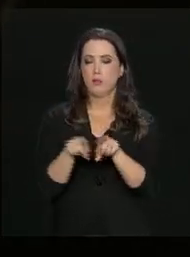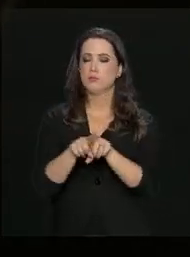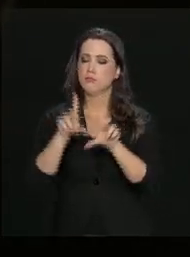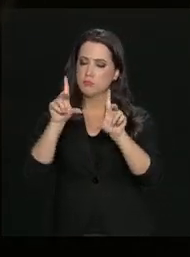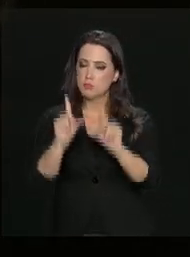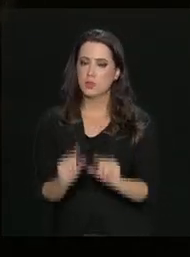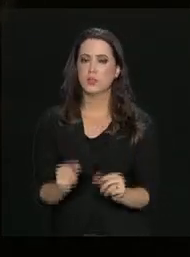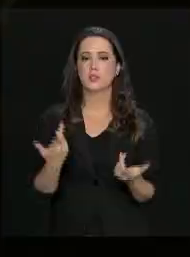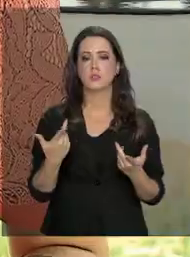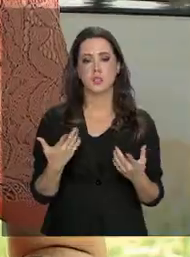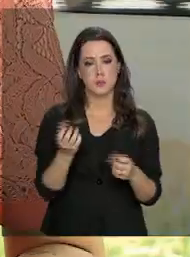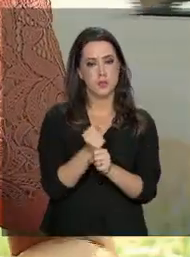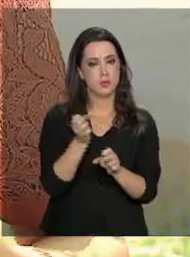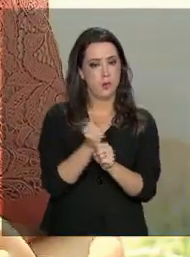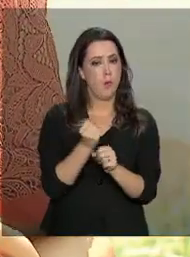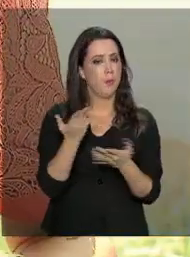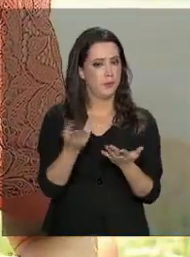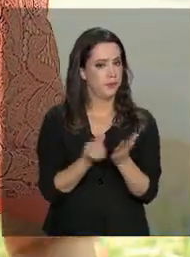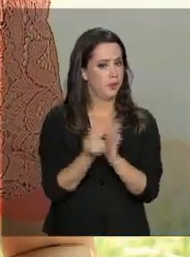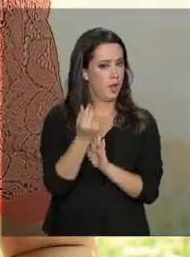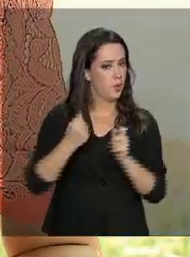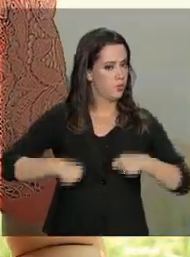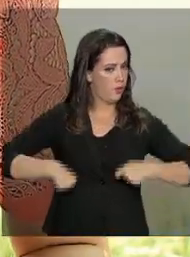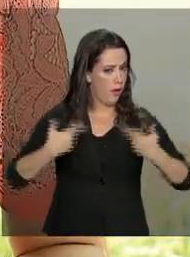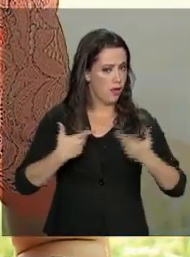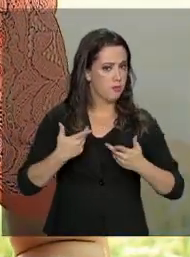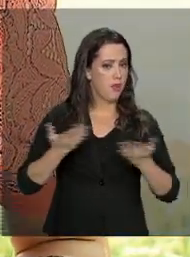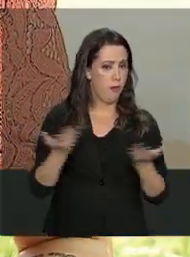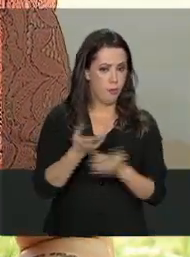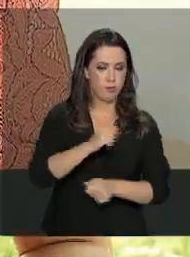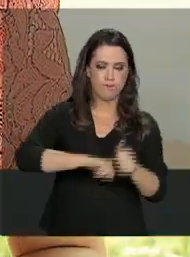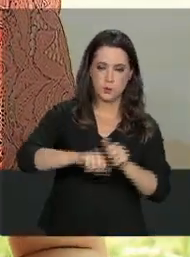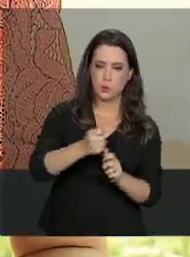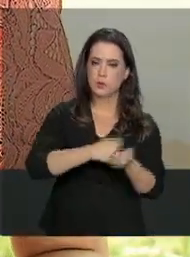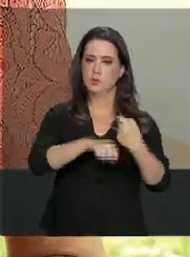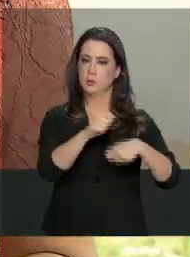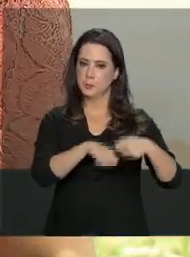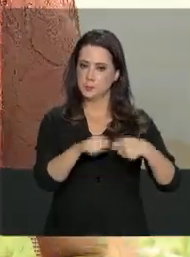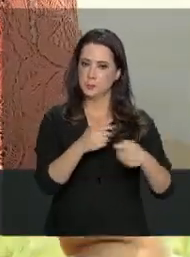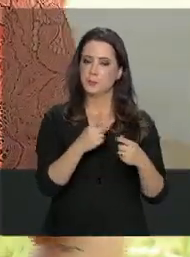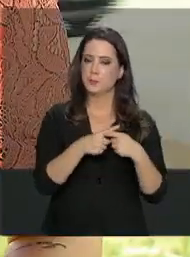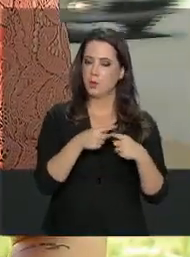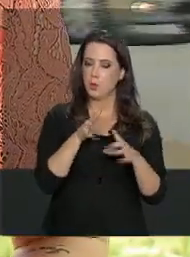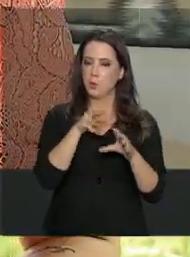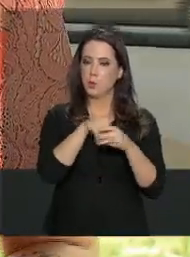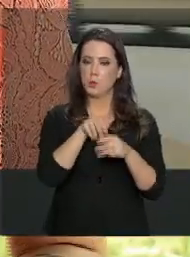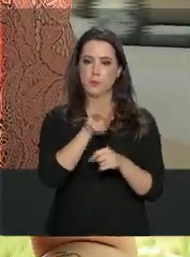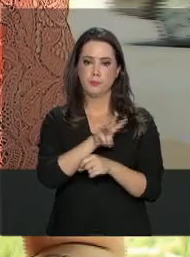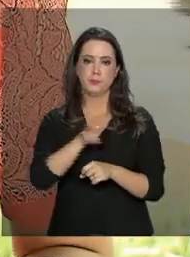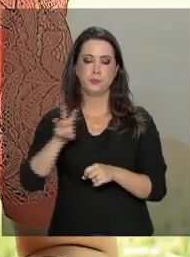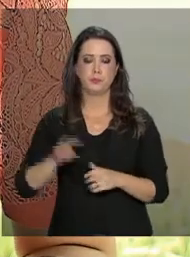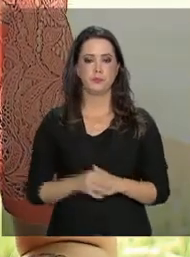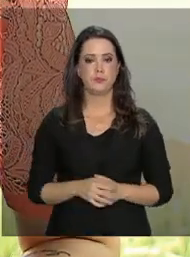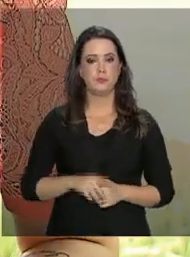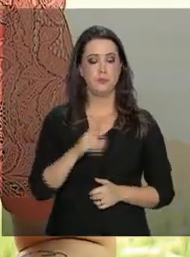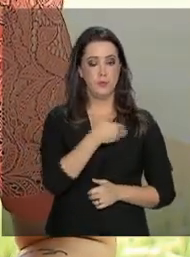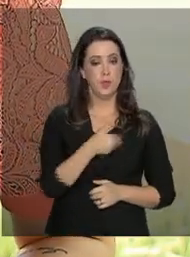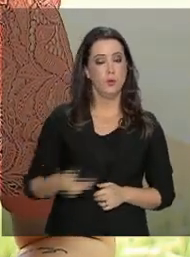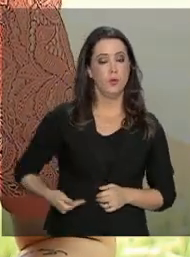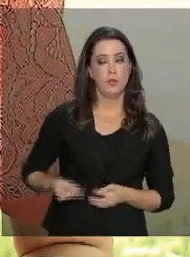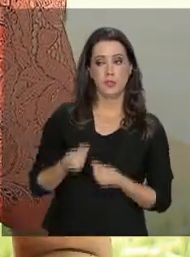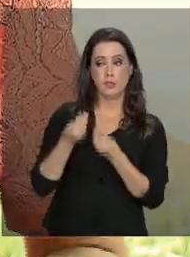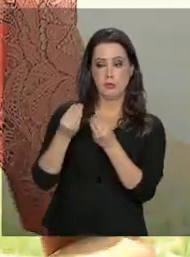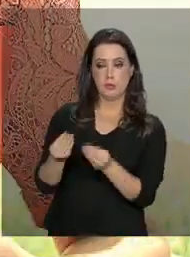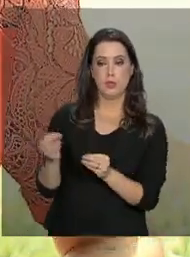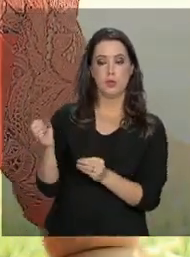isso também é contabilizado o ministério do planejamento entregou a equipe de transição do próximo governo sugestões